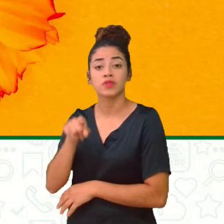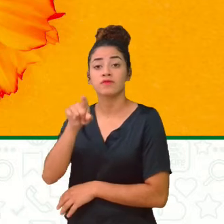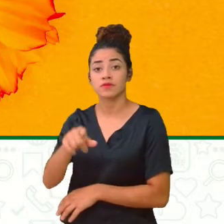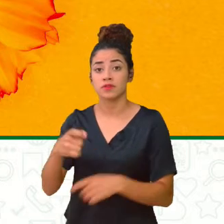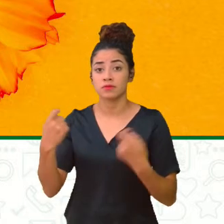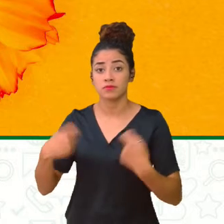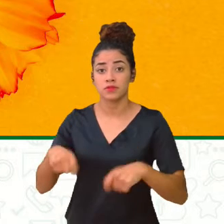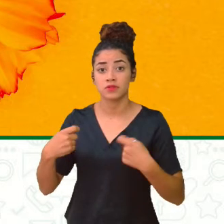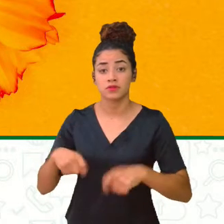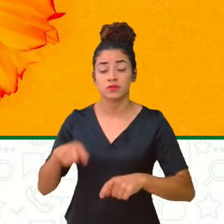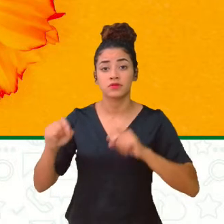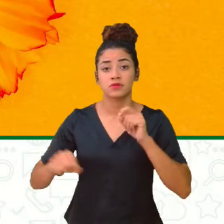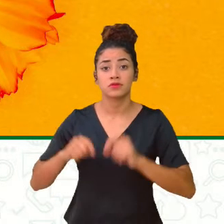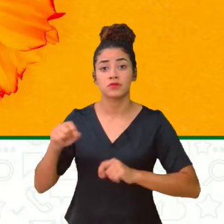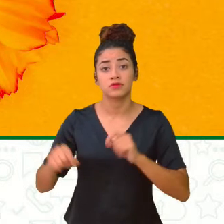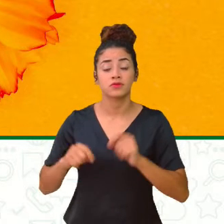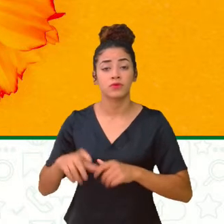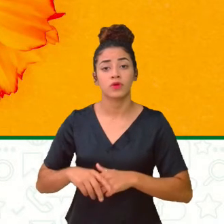precisa